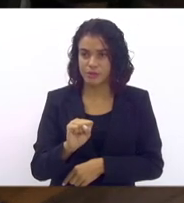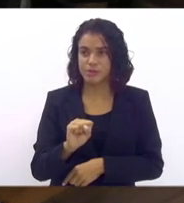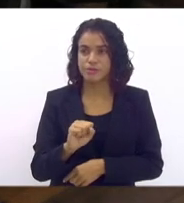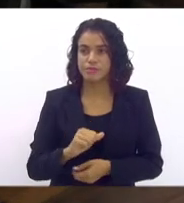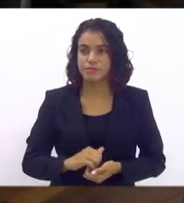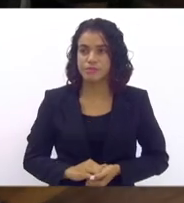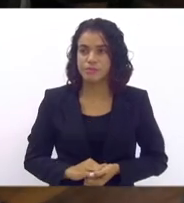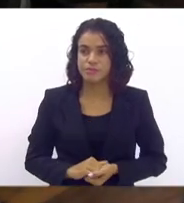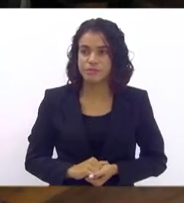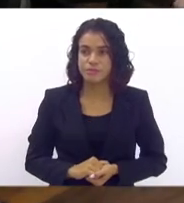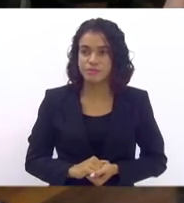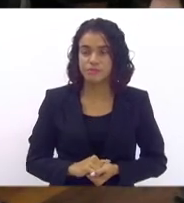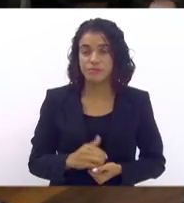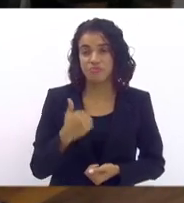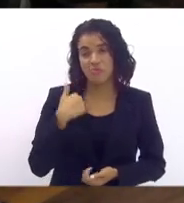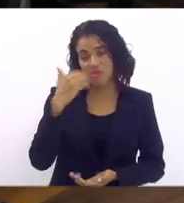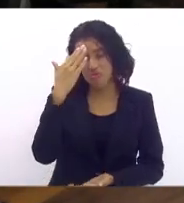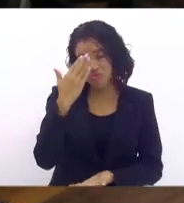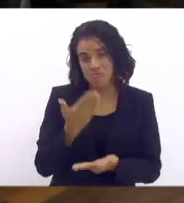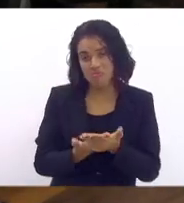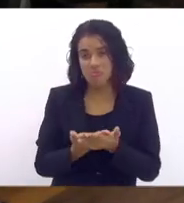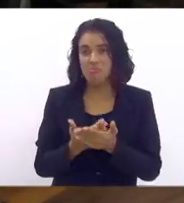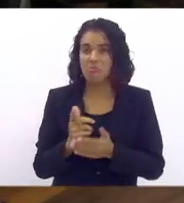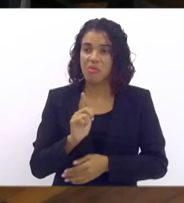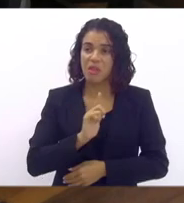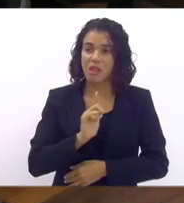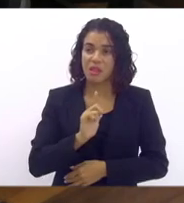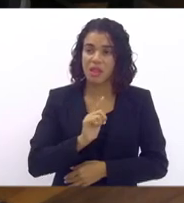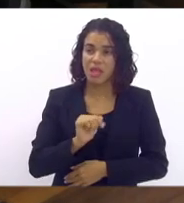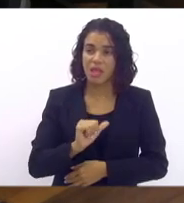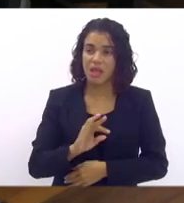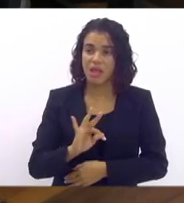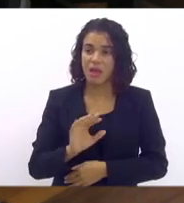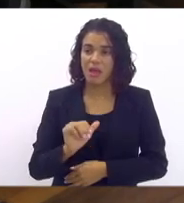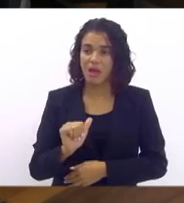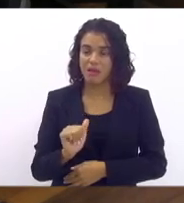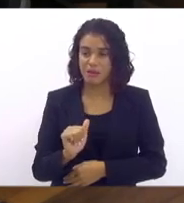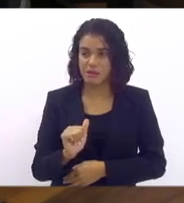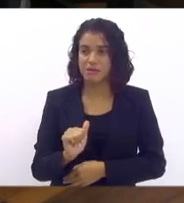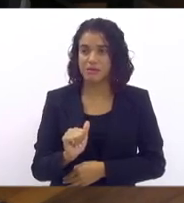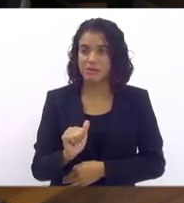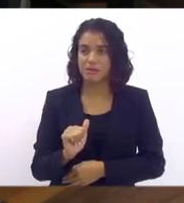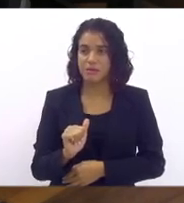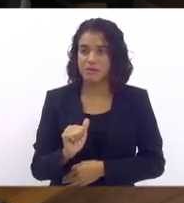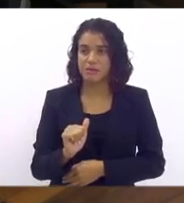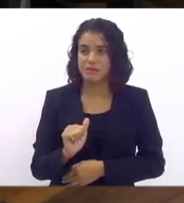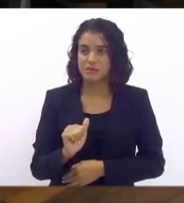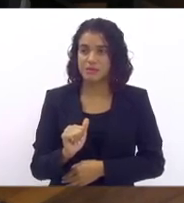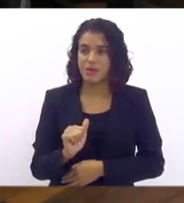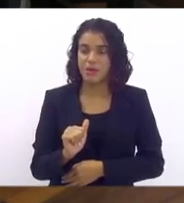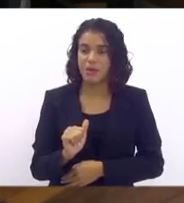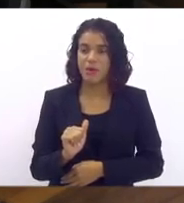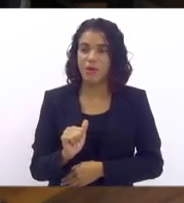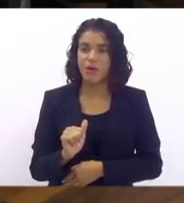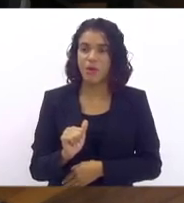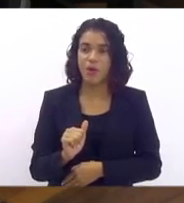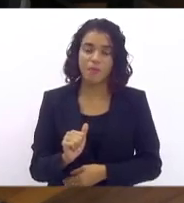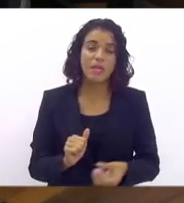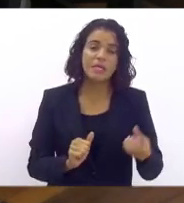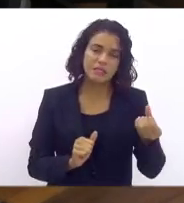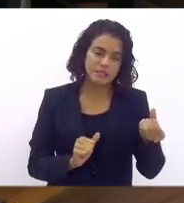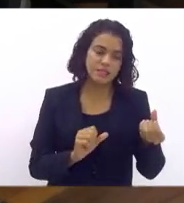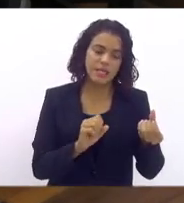então acredito que eles possam ter as atas nó estamos falando aqui das seis embarcações falando das demais vamos as seis já